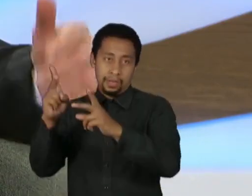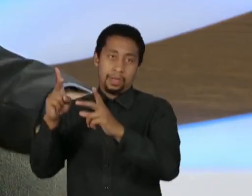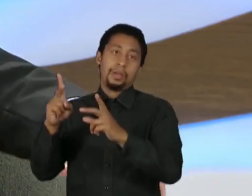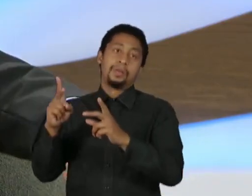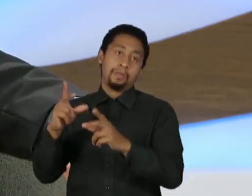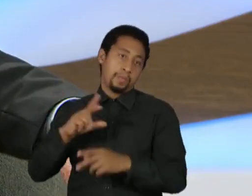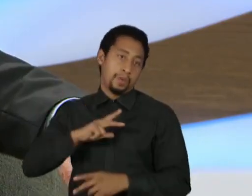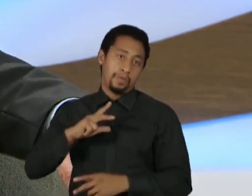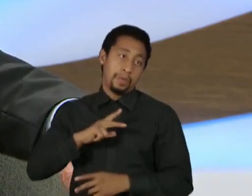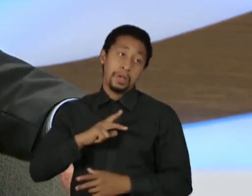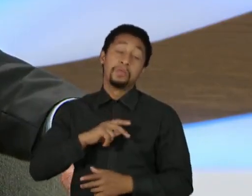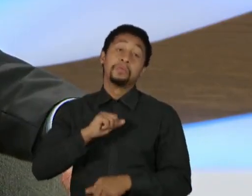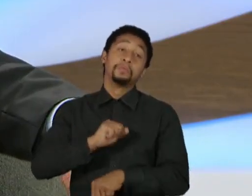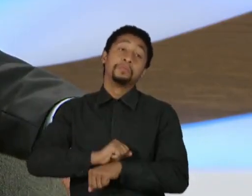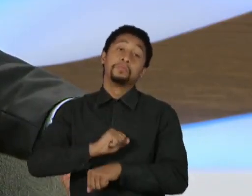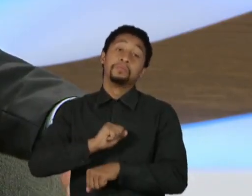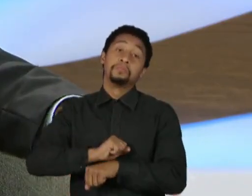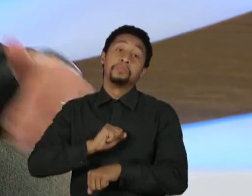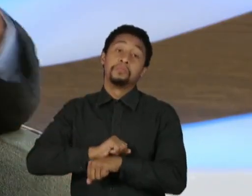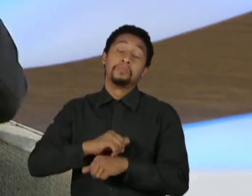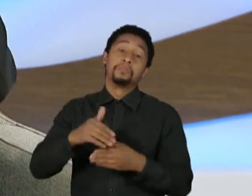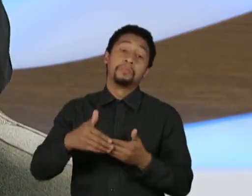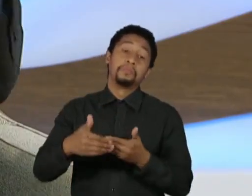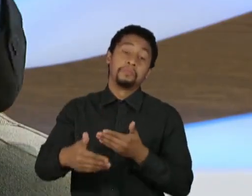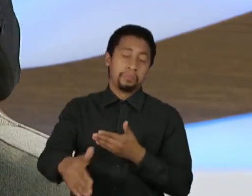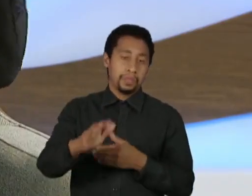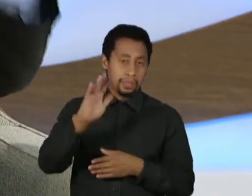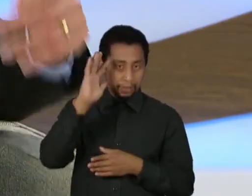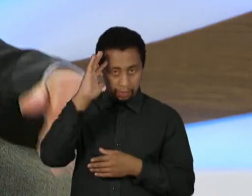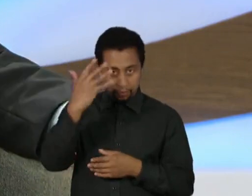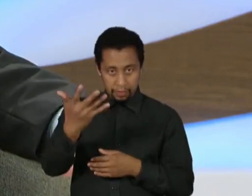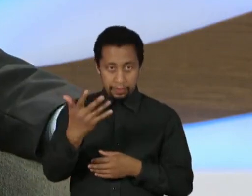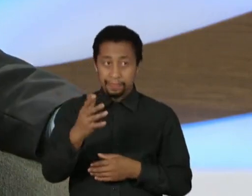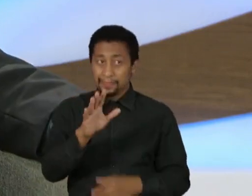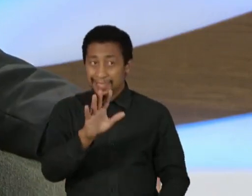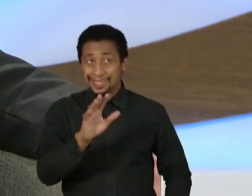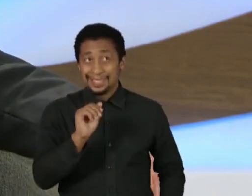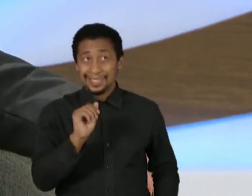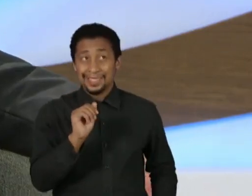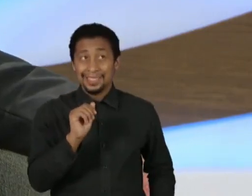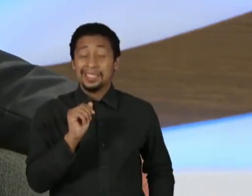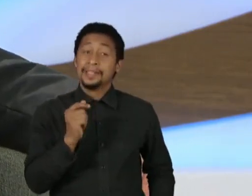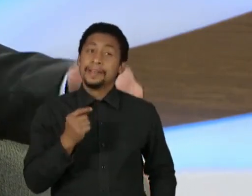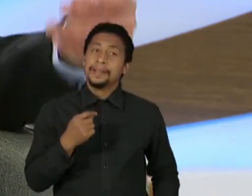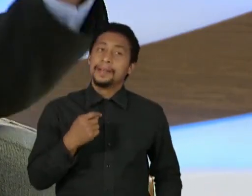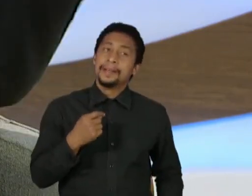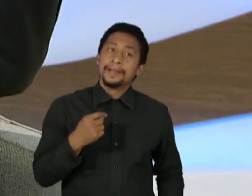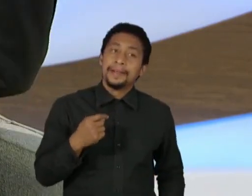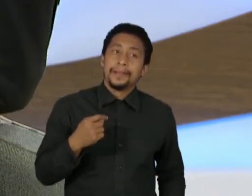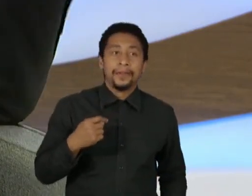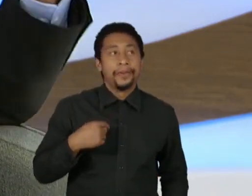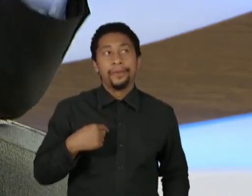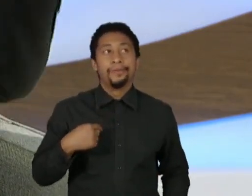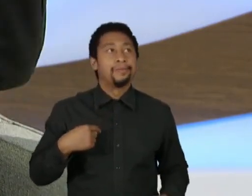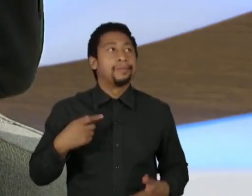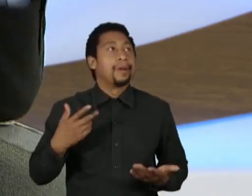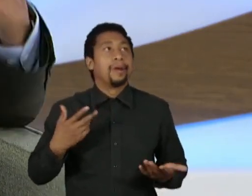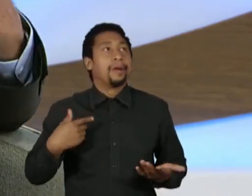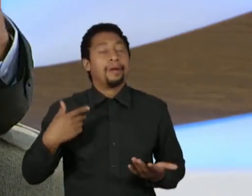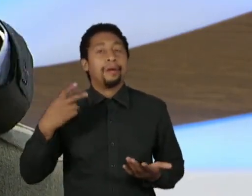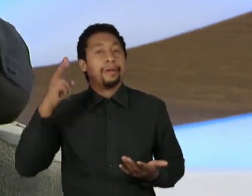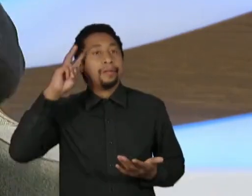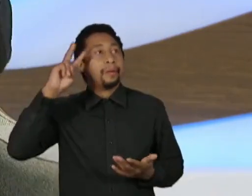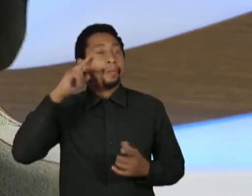Então vamos aguardar esses desdobramentos em princípio eu não repulto produtivo ficar olhando para